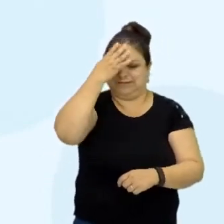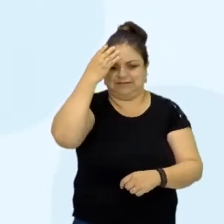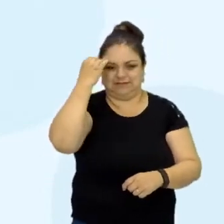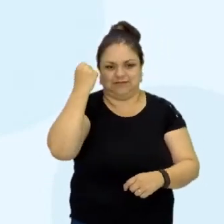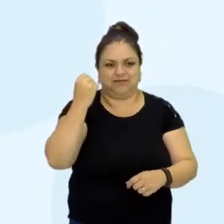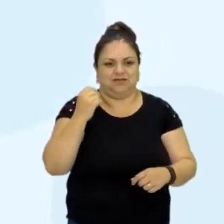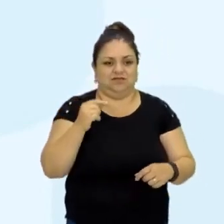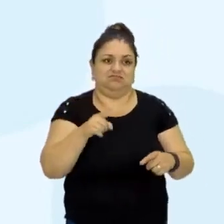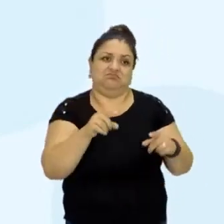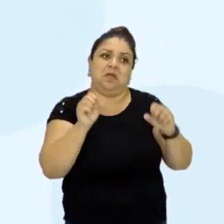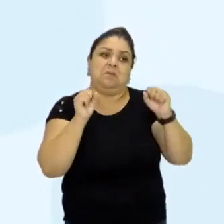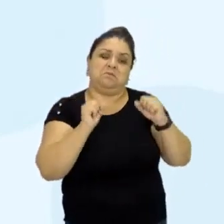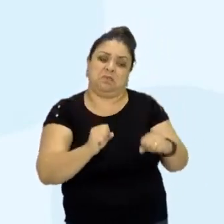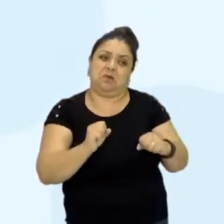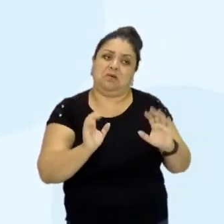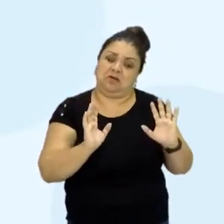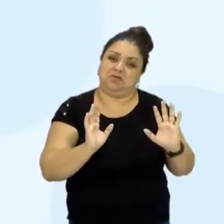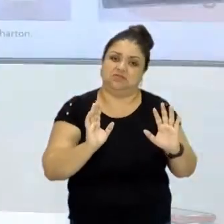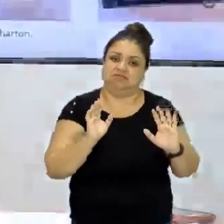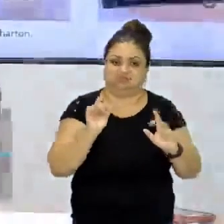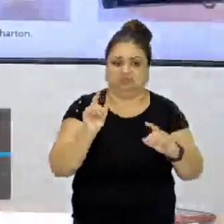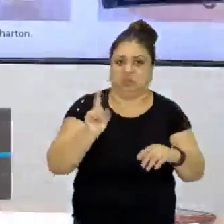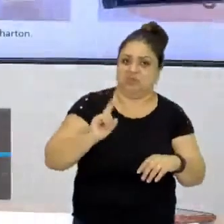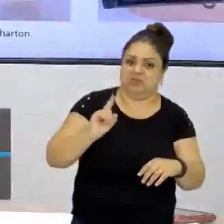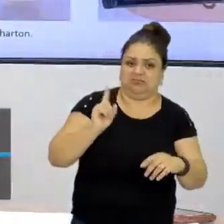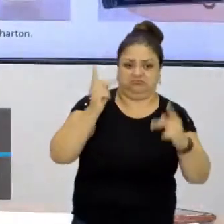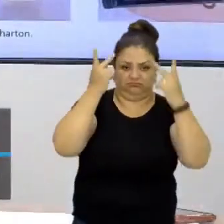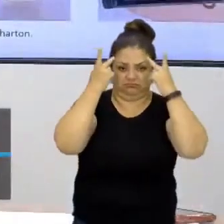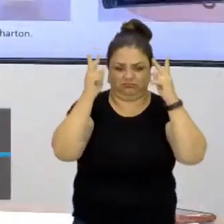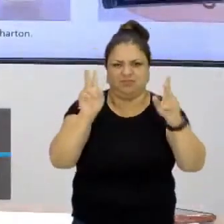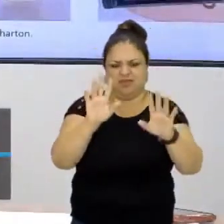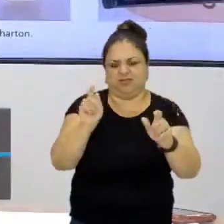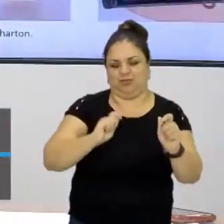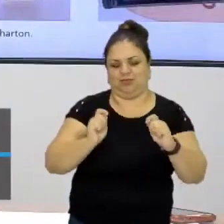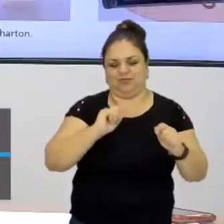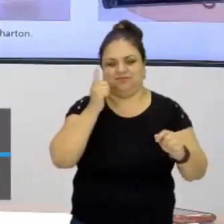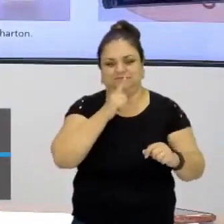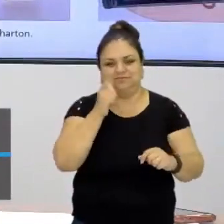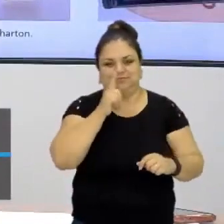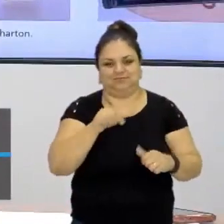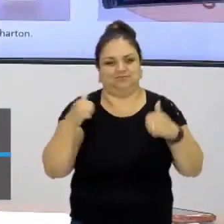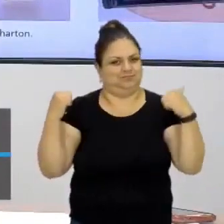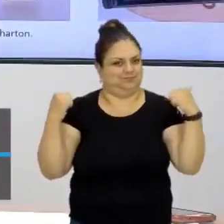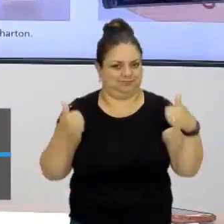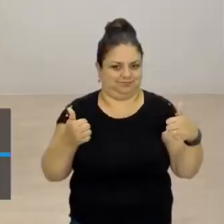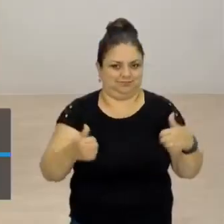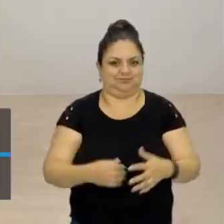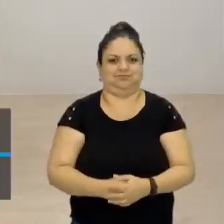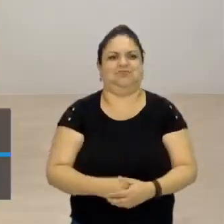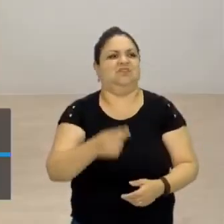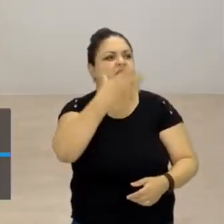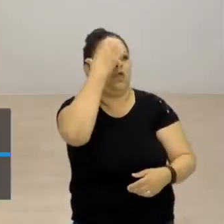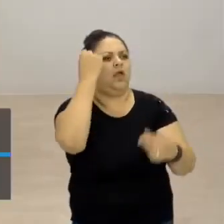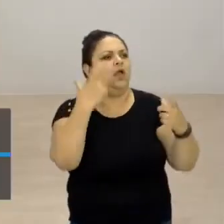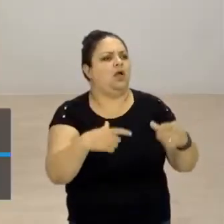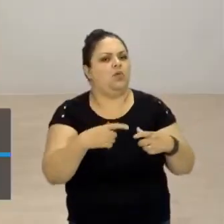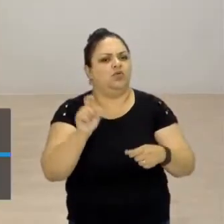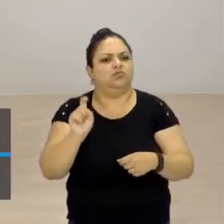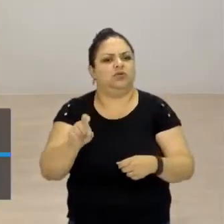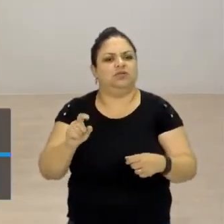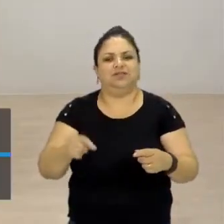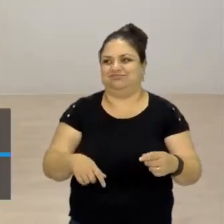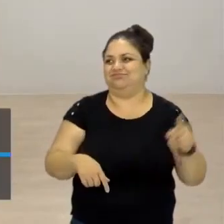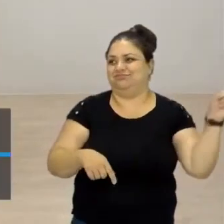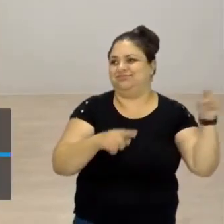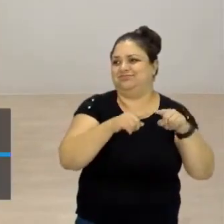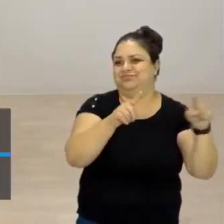É opcional. Como é opcional, tá tudo sob controle, mas eu explico onde você coloca e tá tops. Você esqueceu aonde? Na sala? Claro que eu esqueci